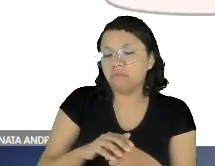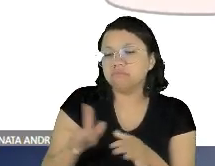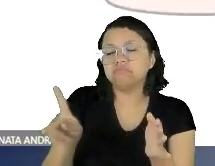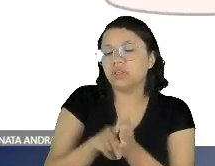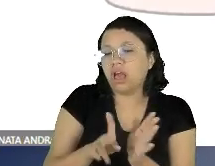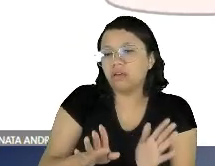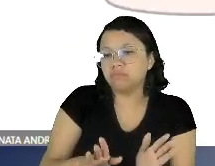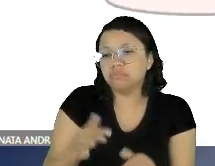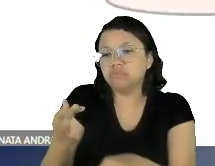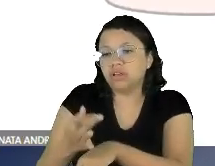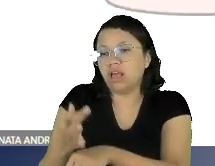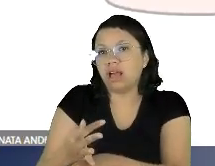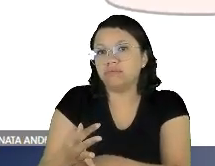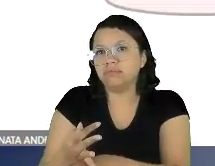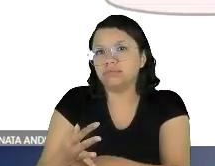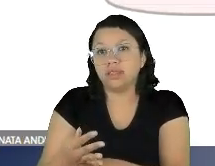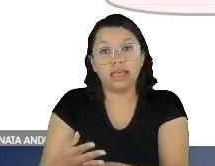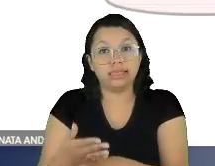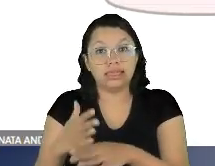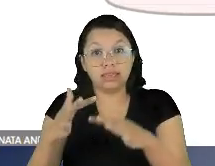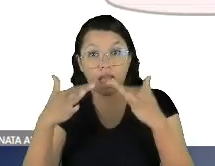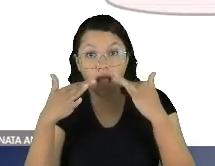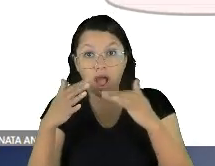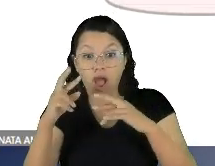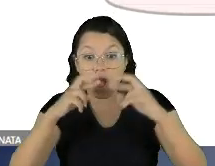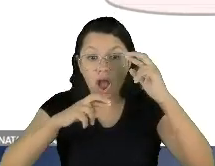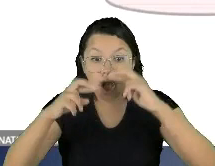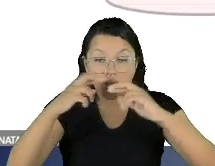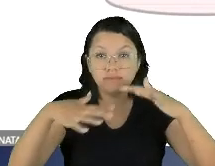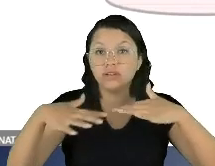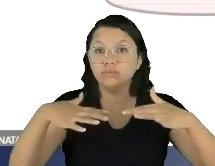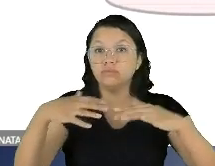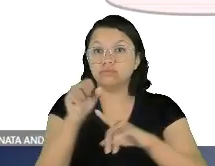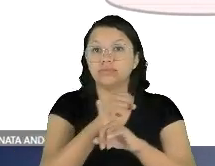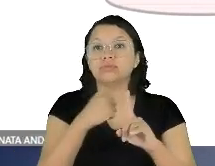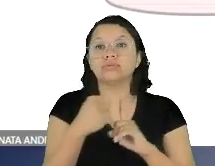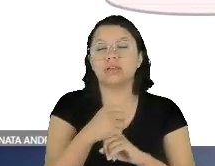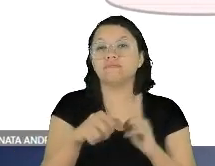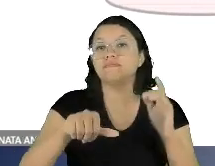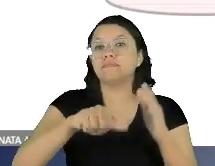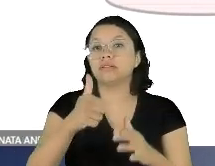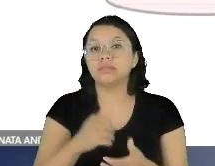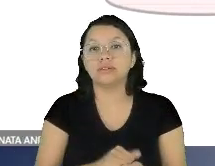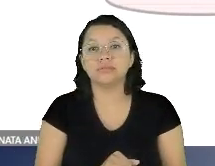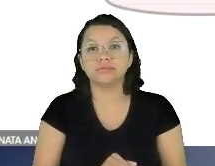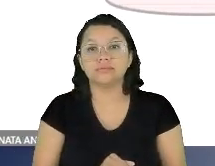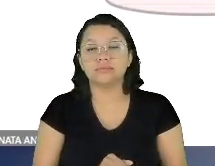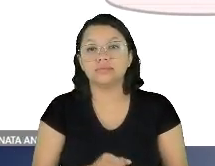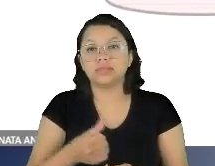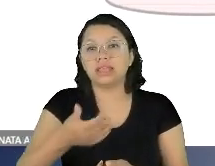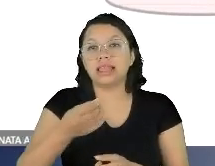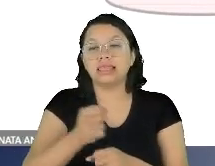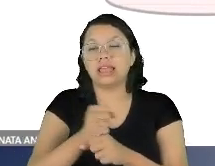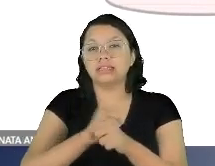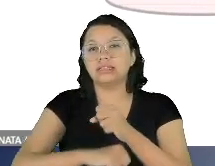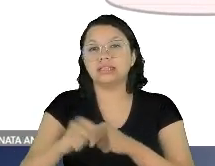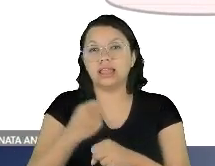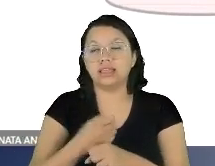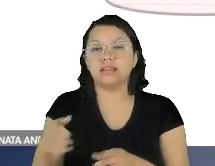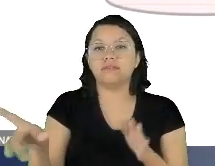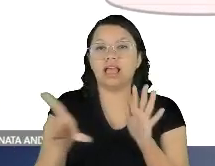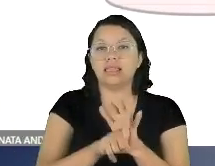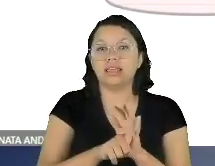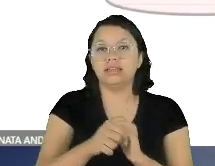tolerável? É interessante observar esse movimento social. Primeiro, há 10 anos, adveio a